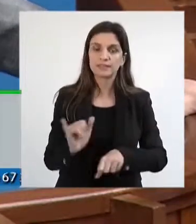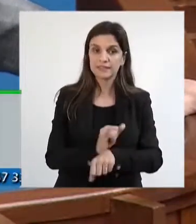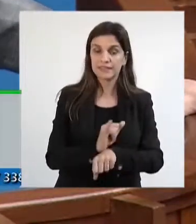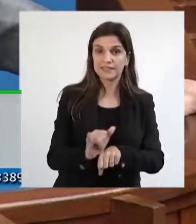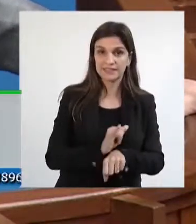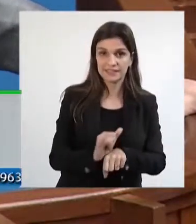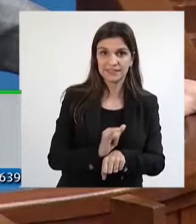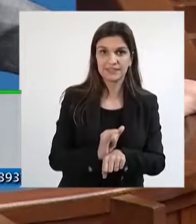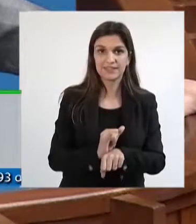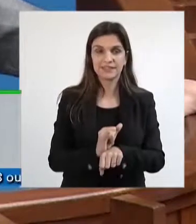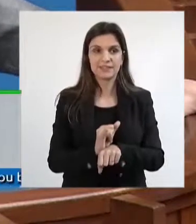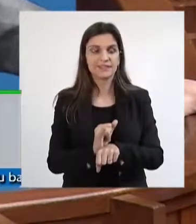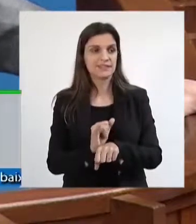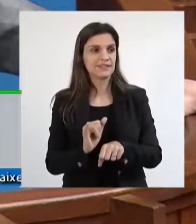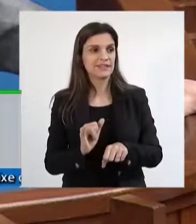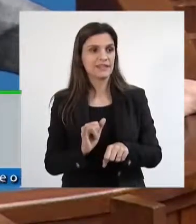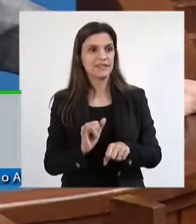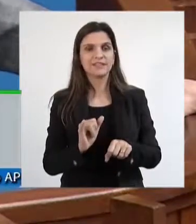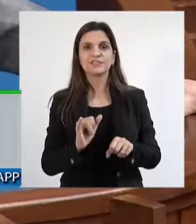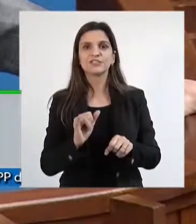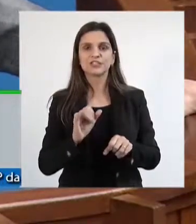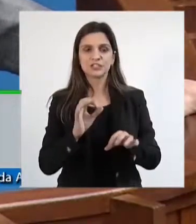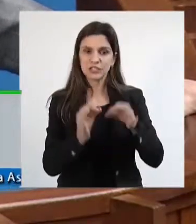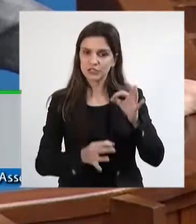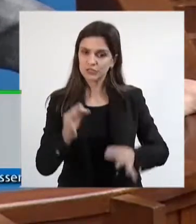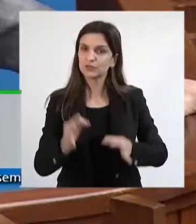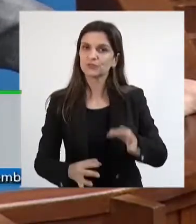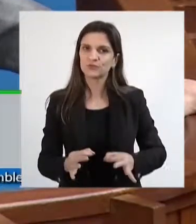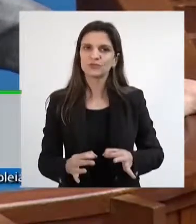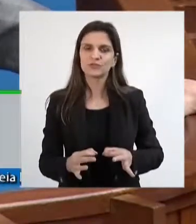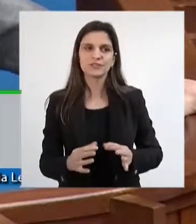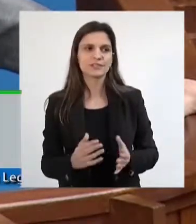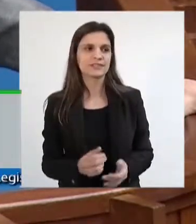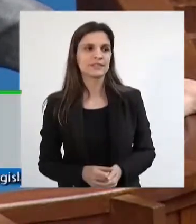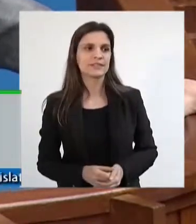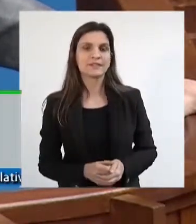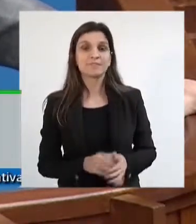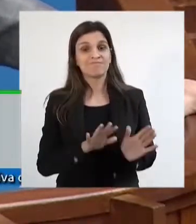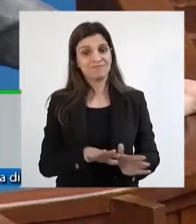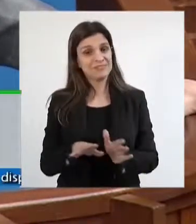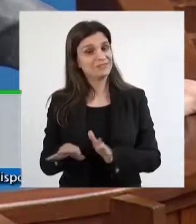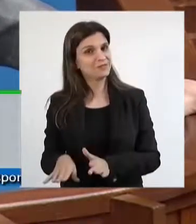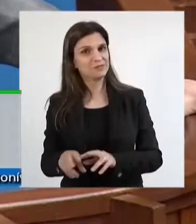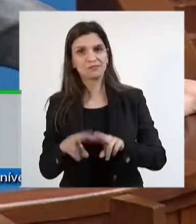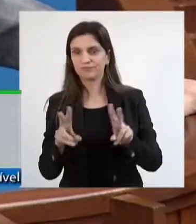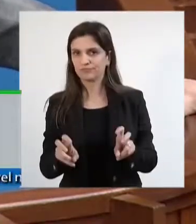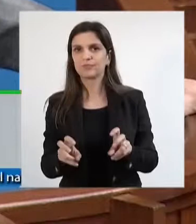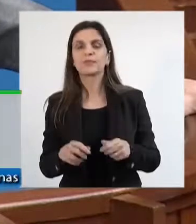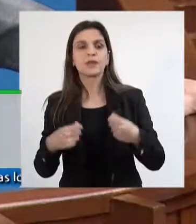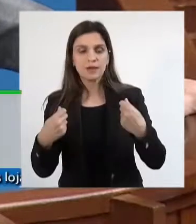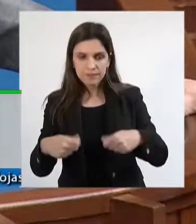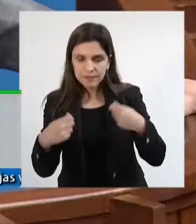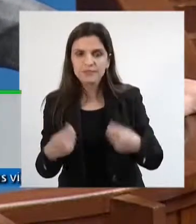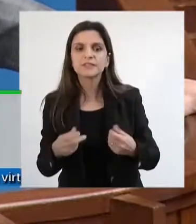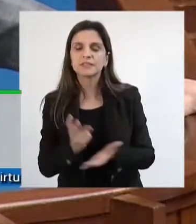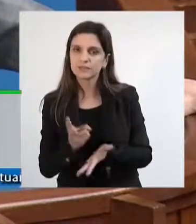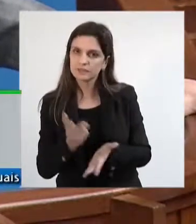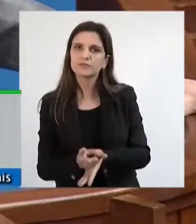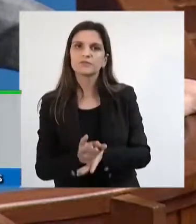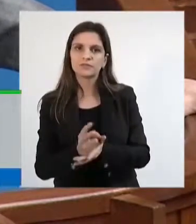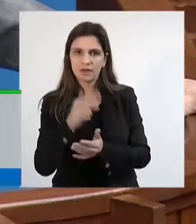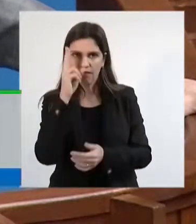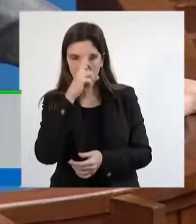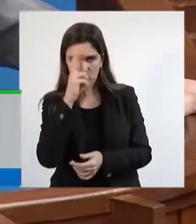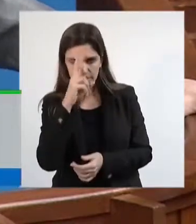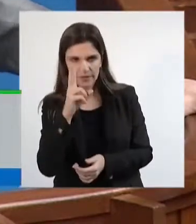liminares normalmente são derrubadas judicialmente. Mas esse é um assunto que não morreu, não. E convido Vossa Excelência para